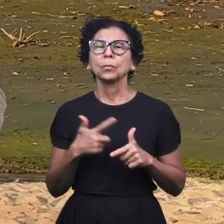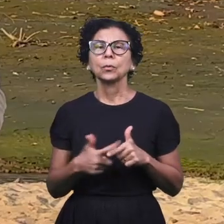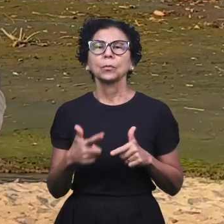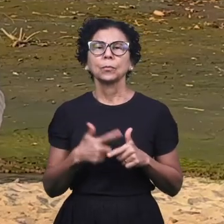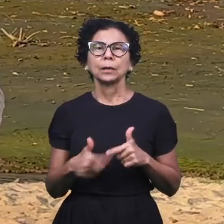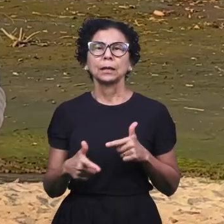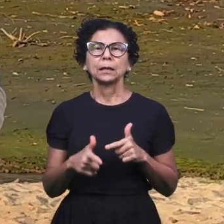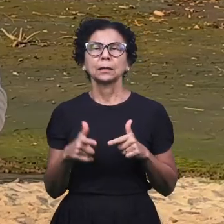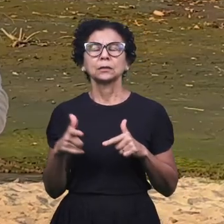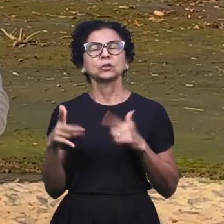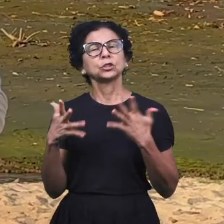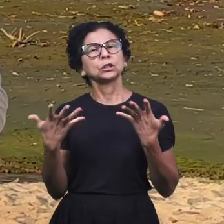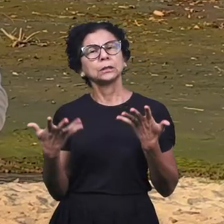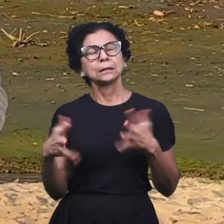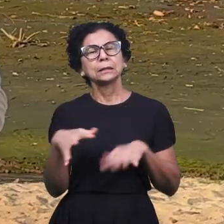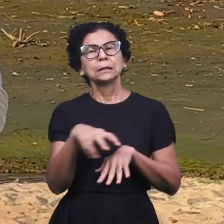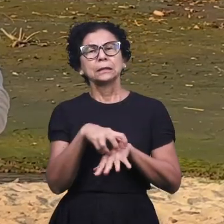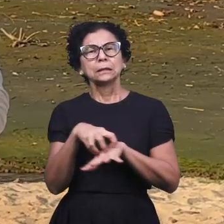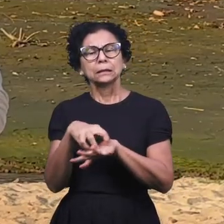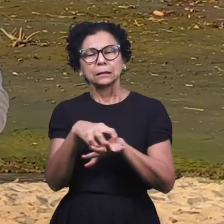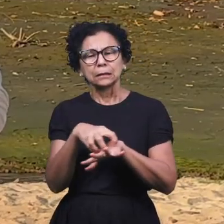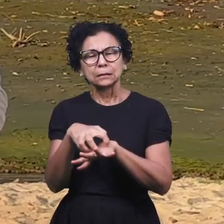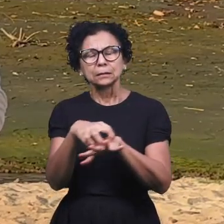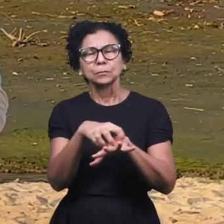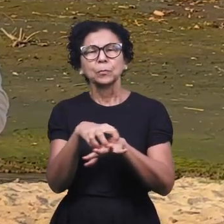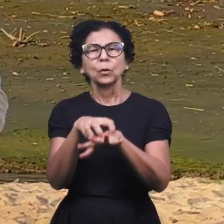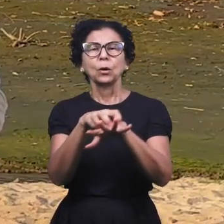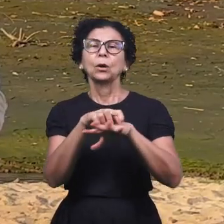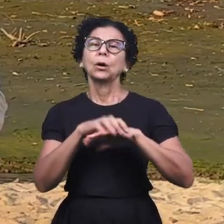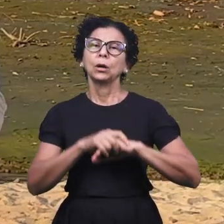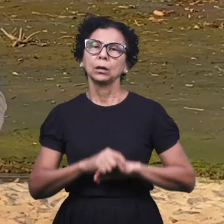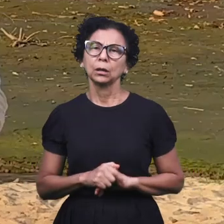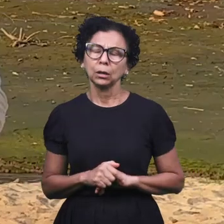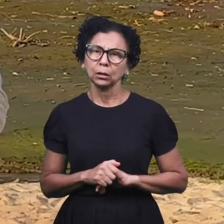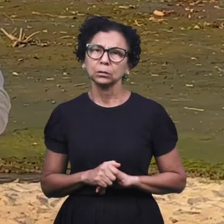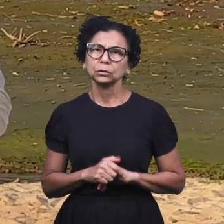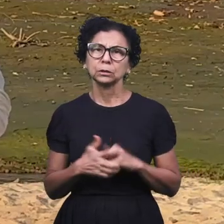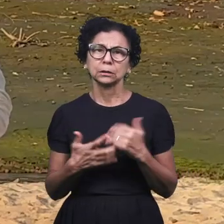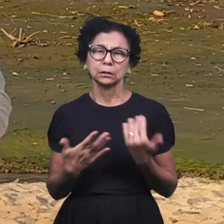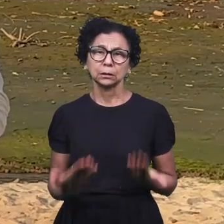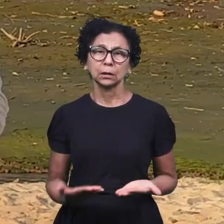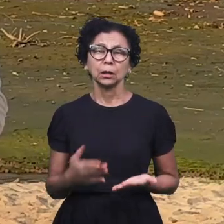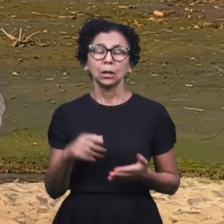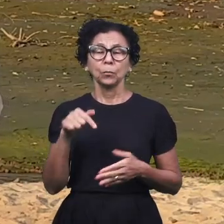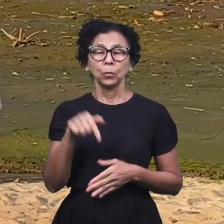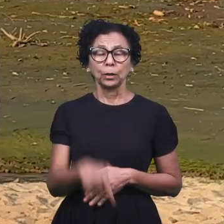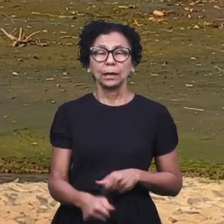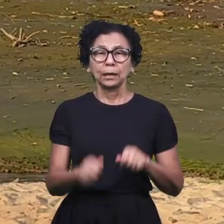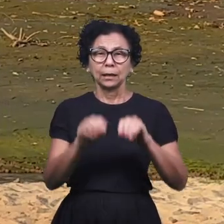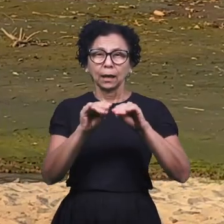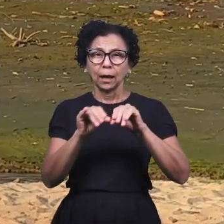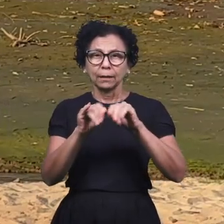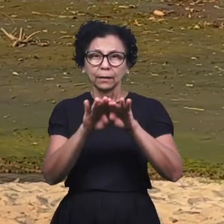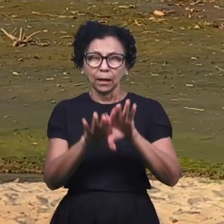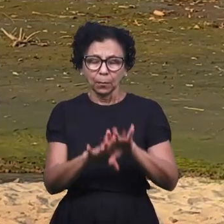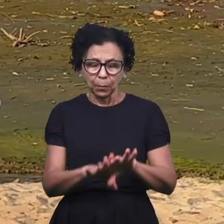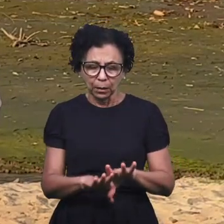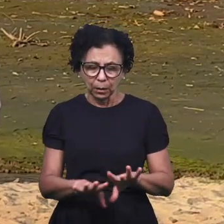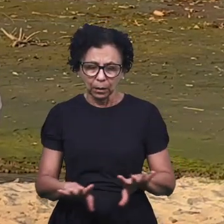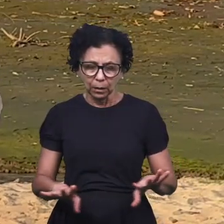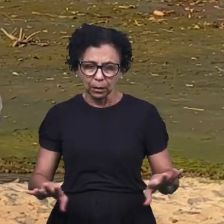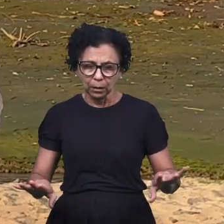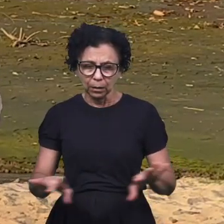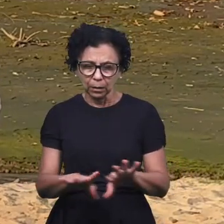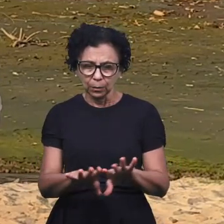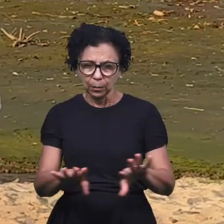circulação, transporte e potabilidade da água, porque como o lençol freático fica muito baixo, as